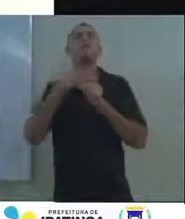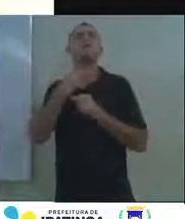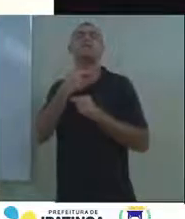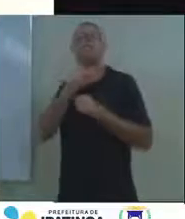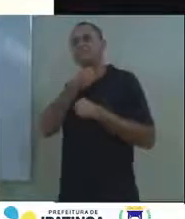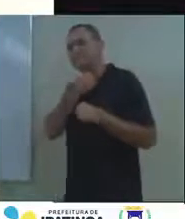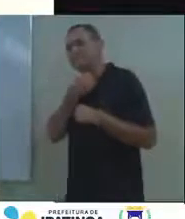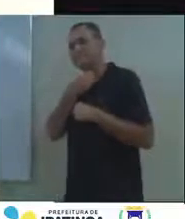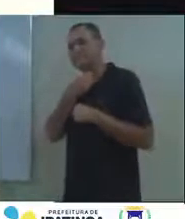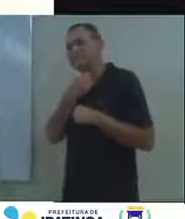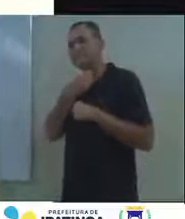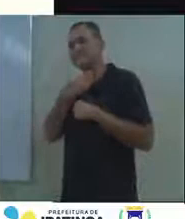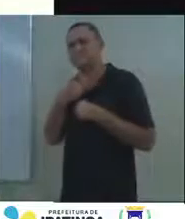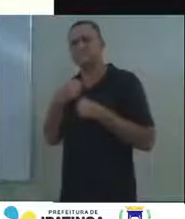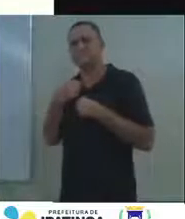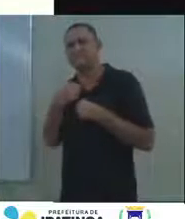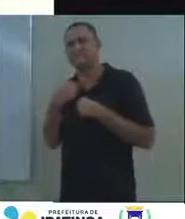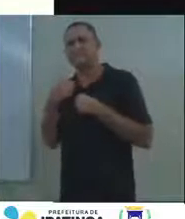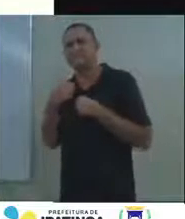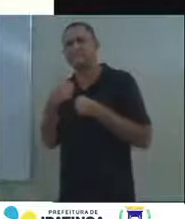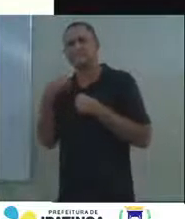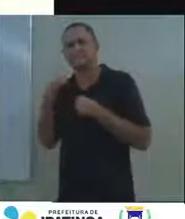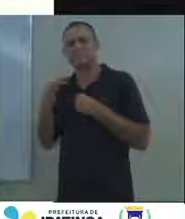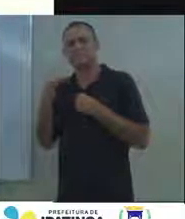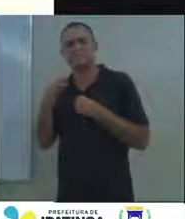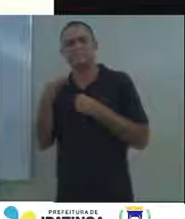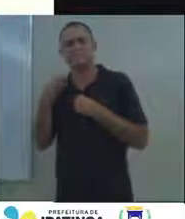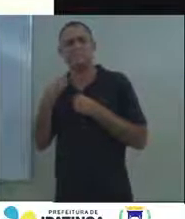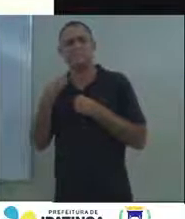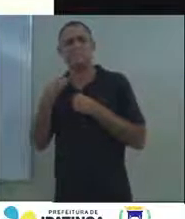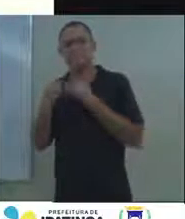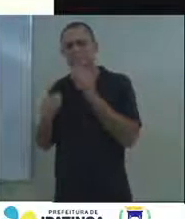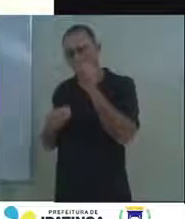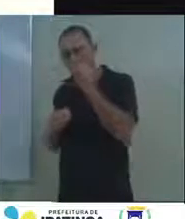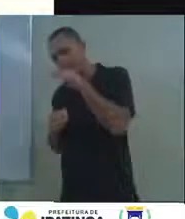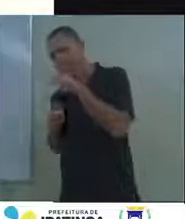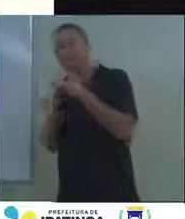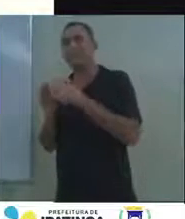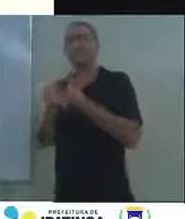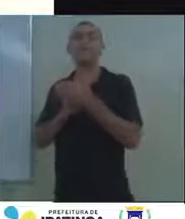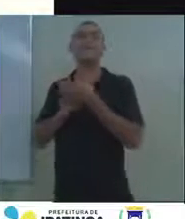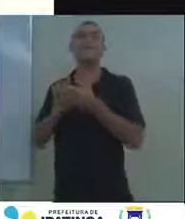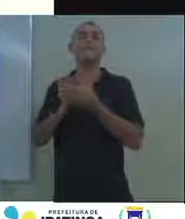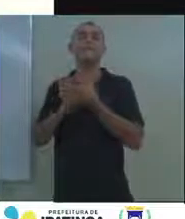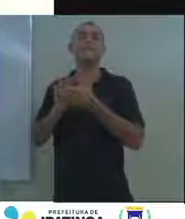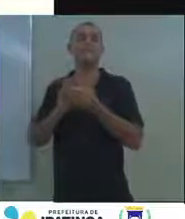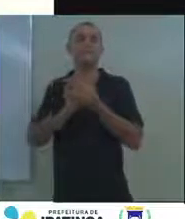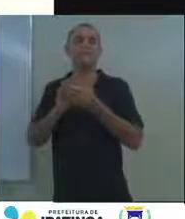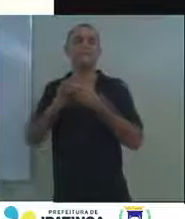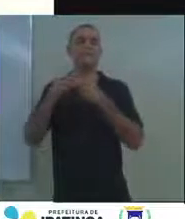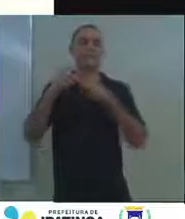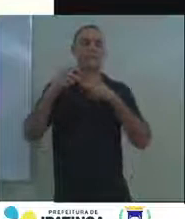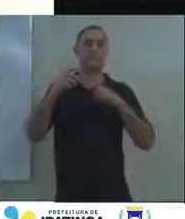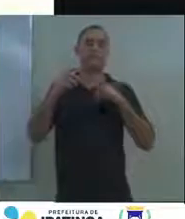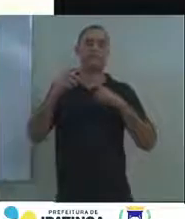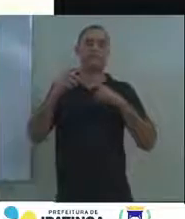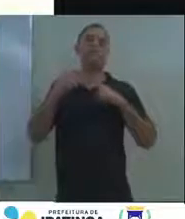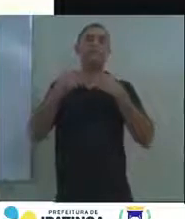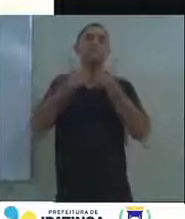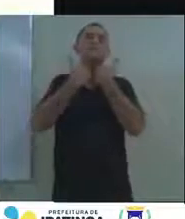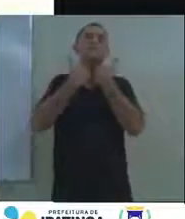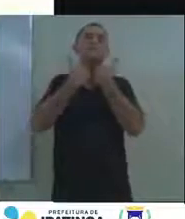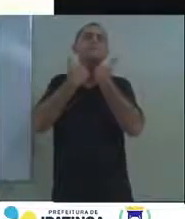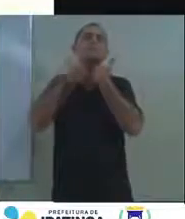impacto. Então, quando eu grito, quando eu falo muito alto, né, eu tenho um atrito grande entre uma prega vocal e outra e